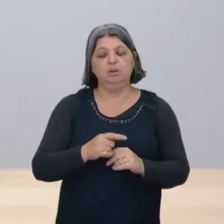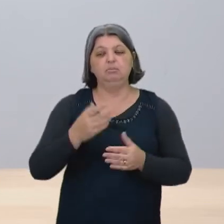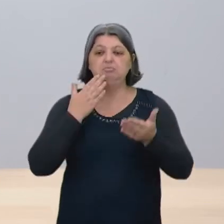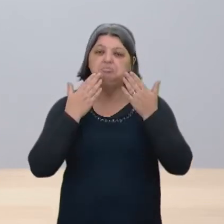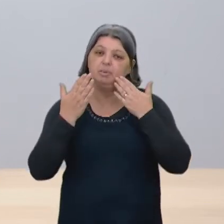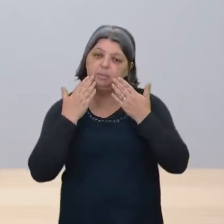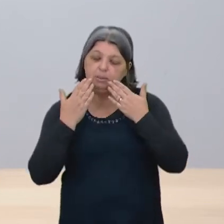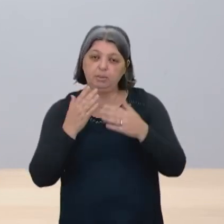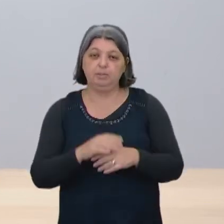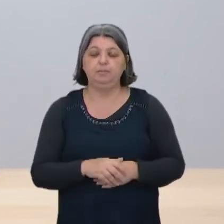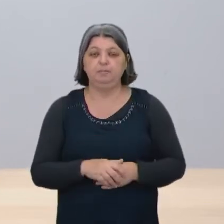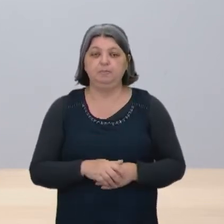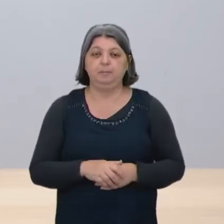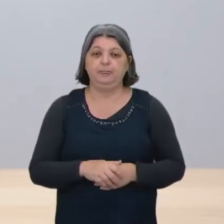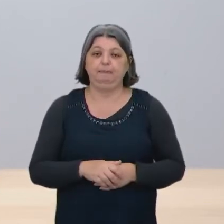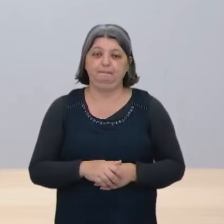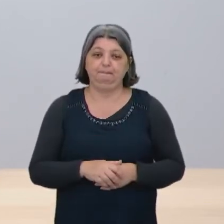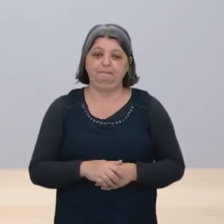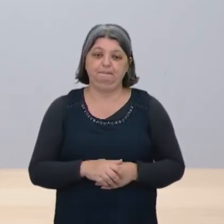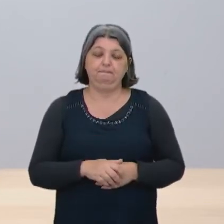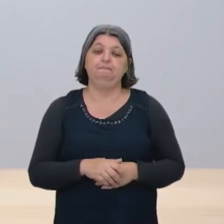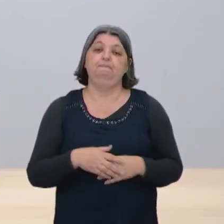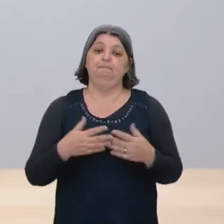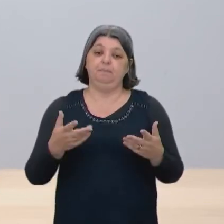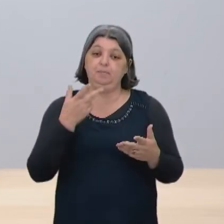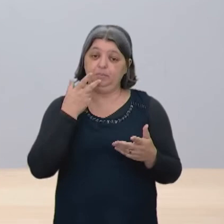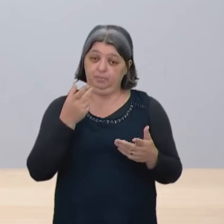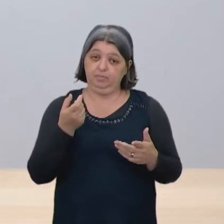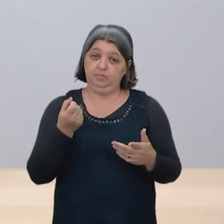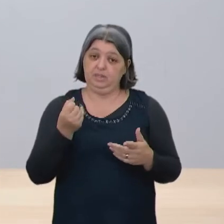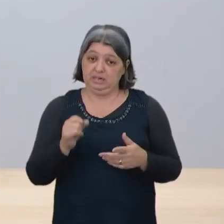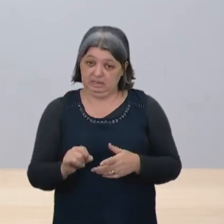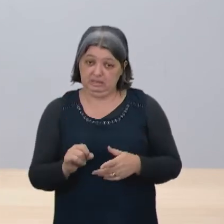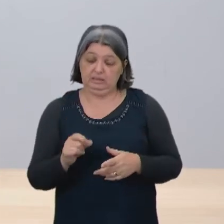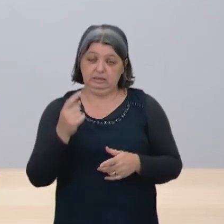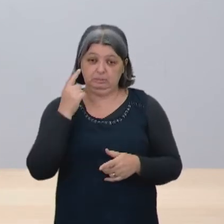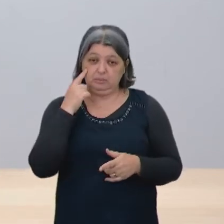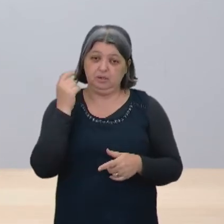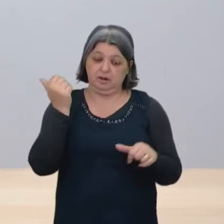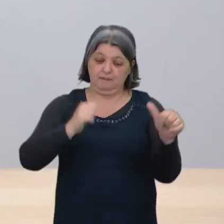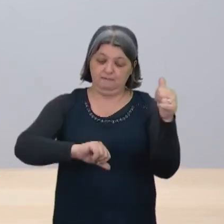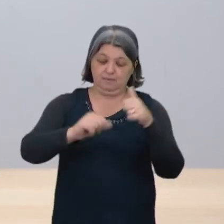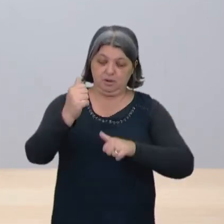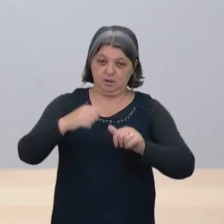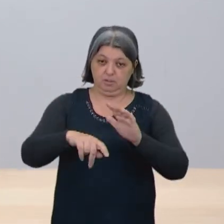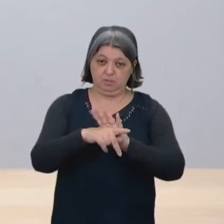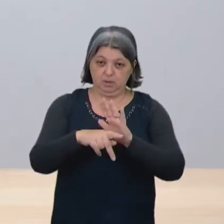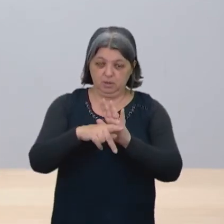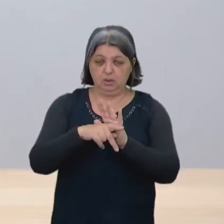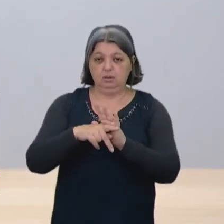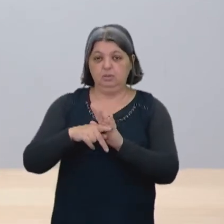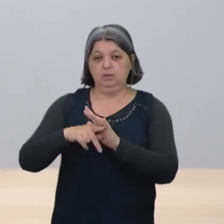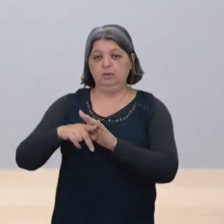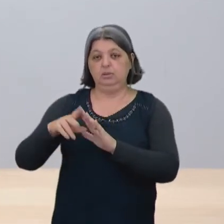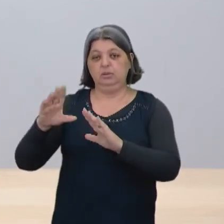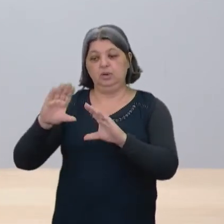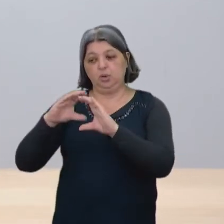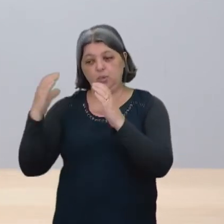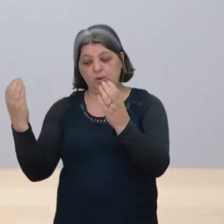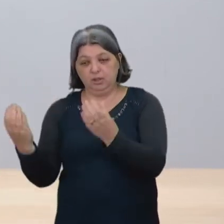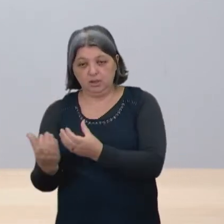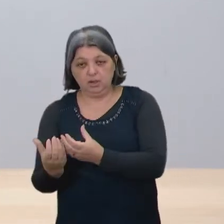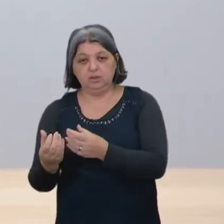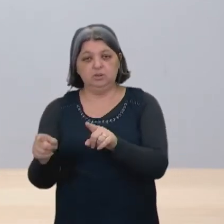bem. Poderíamos dizer aí, né, se fôssemos analisar o Voz da Comunidade como um projeto de estudante, que eles